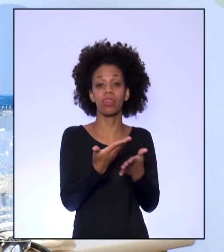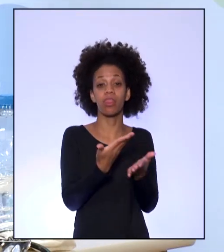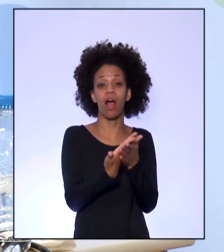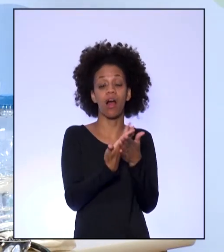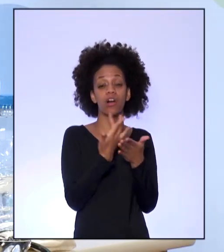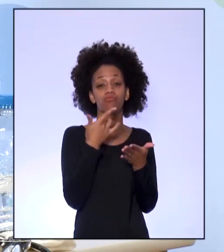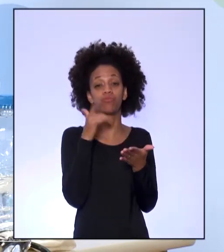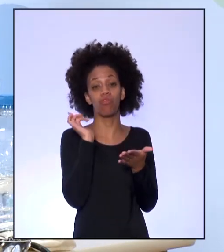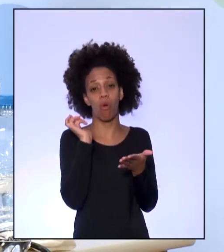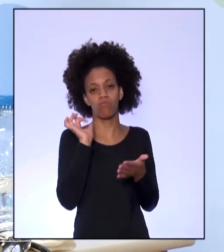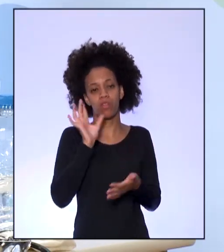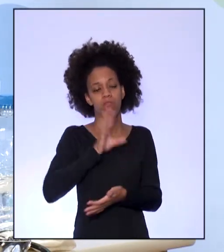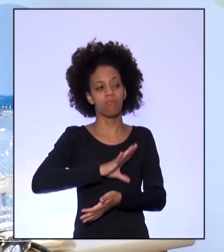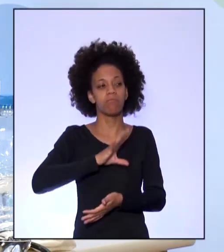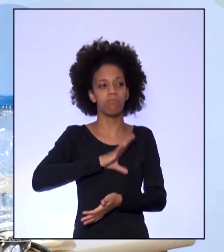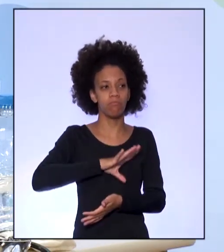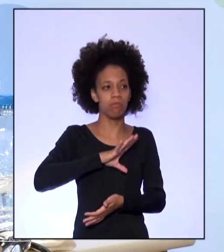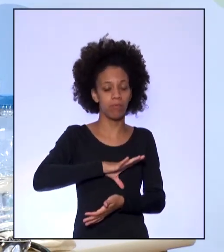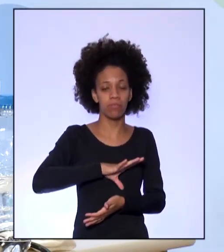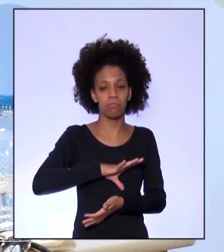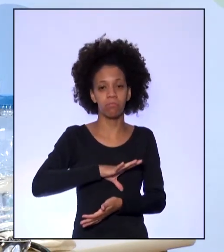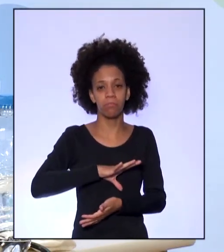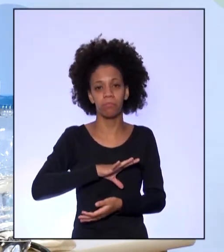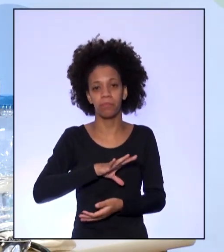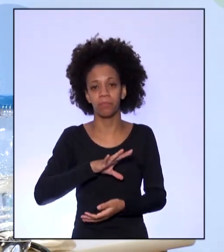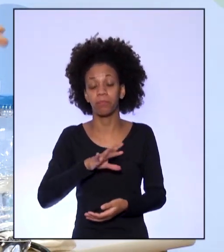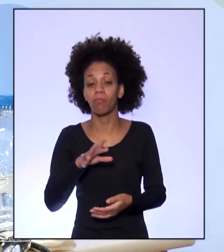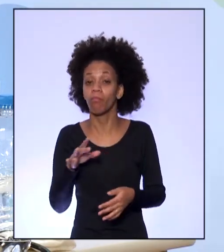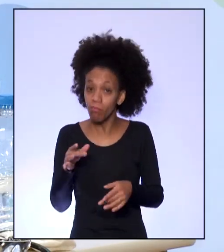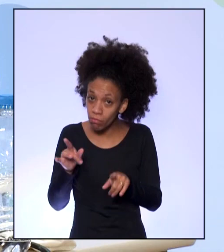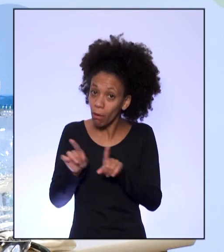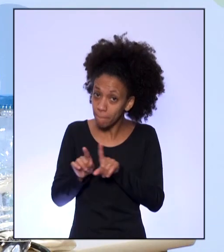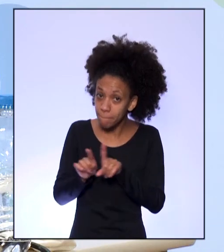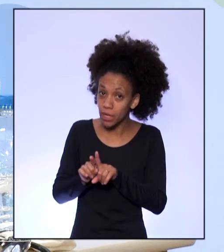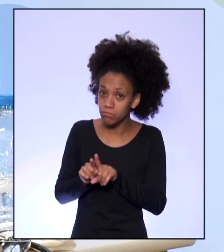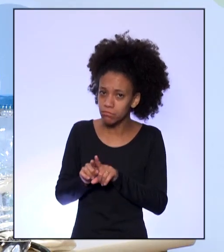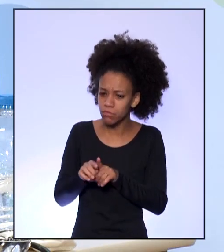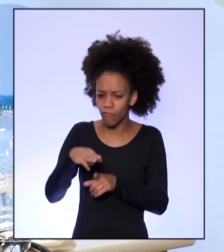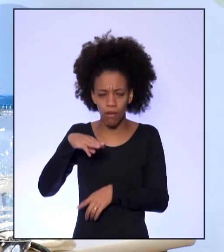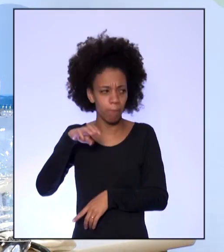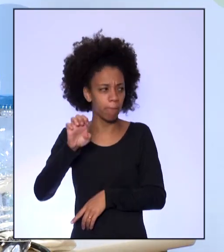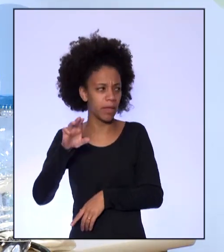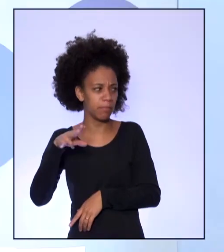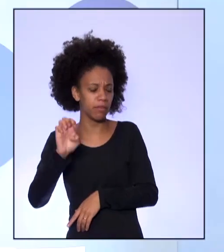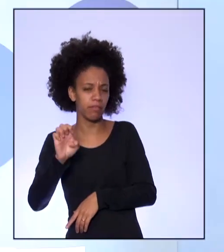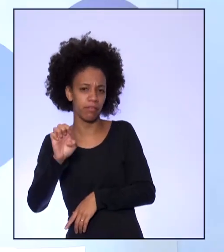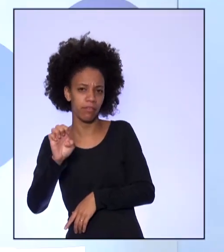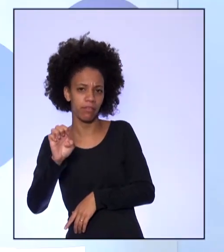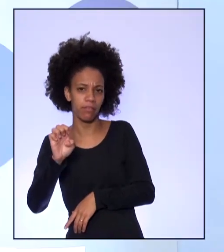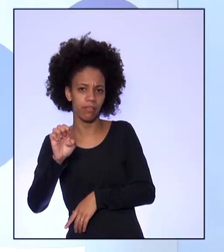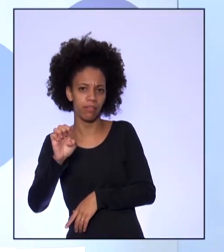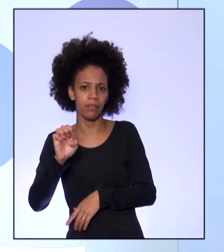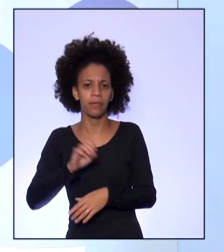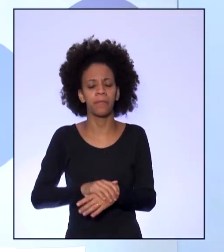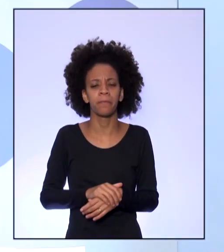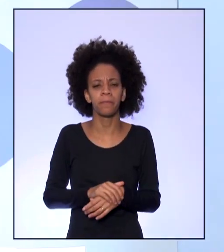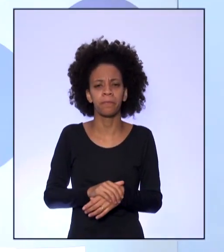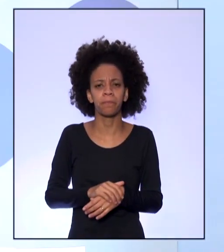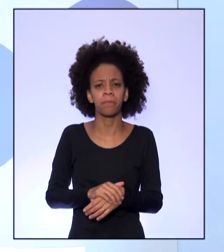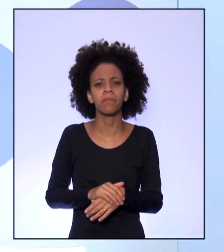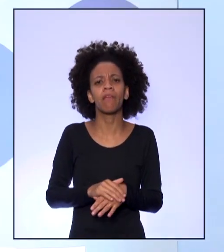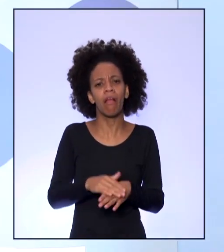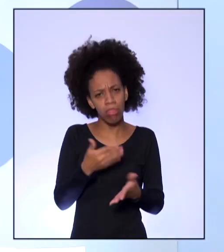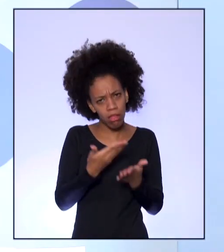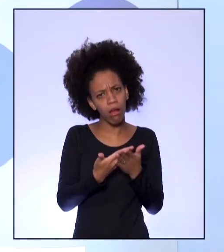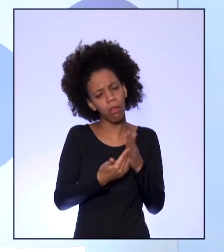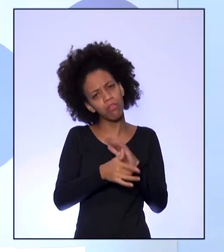9º ano de língua portuguesa, vocês também tiveram uma acolhida com um meme, não foi, Mauro? Perfeito. Nós trabalhamos com meme na aula de ontem,